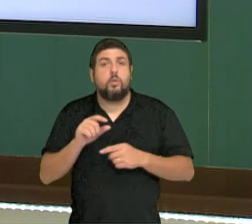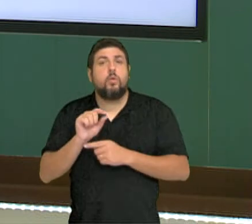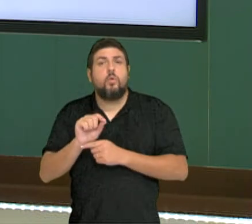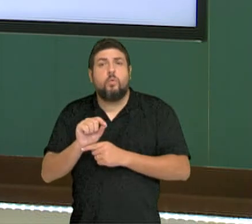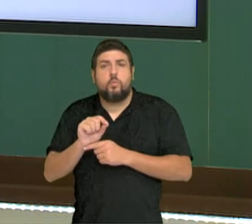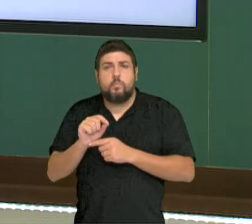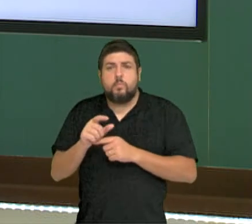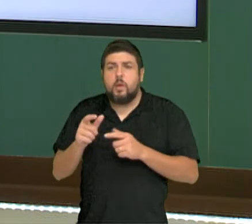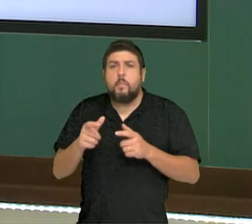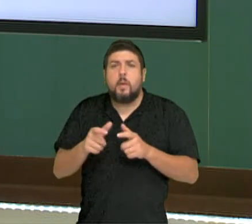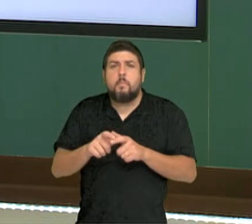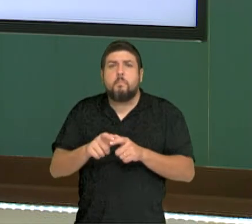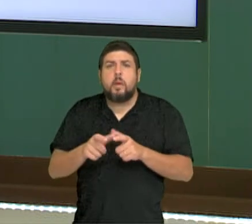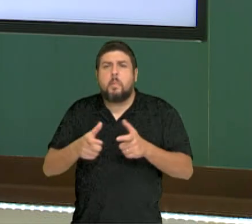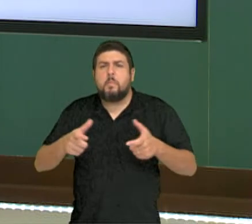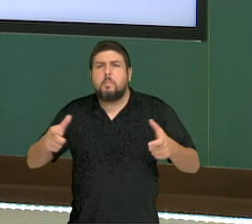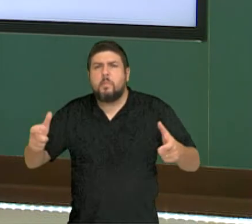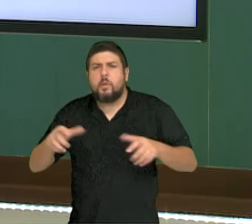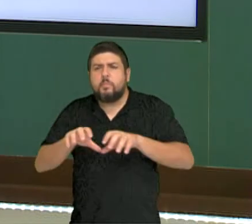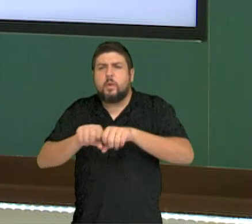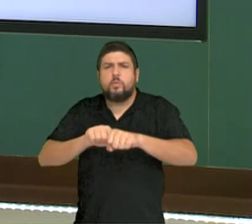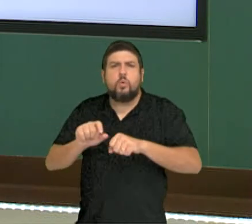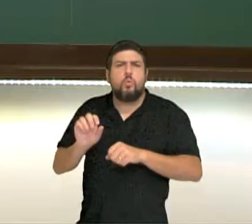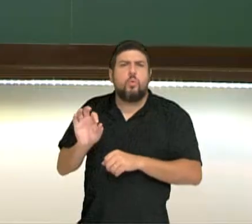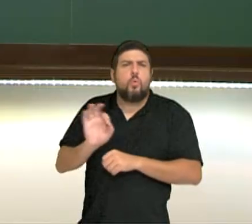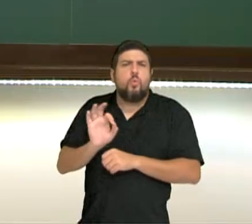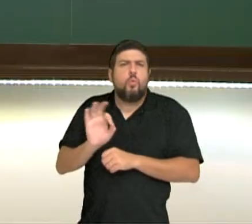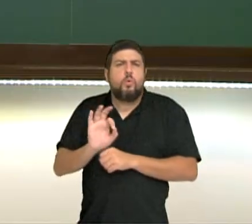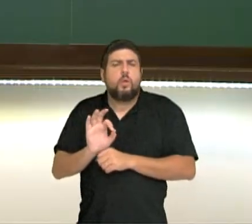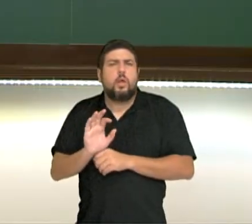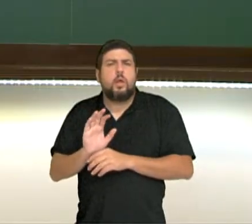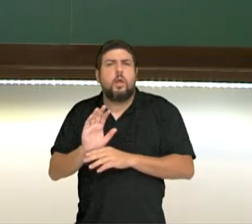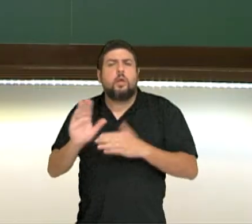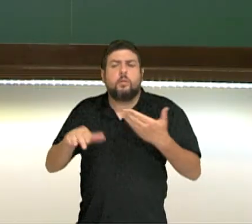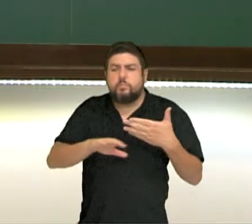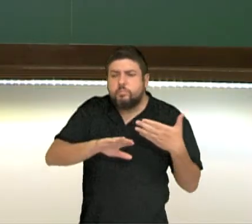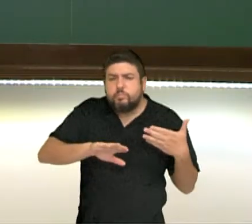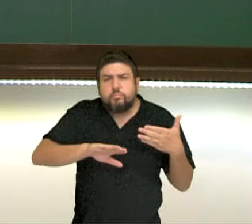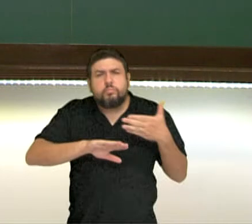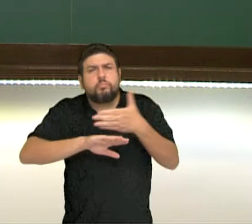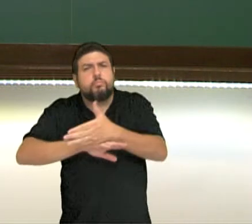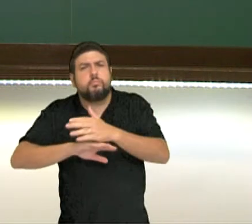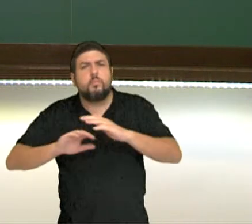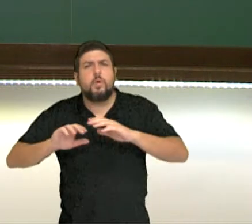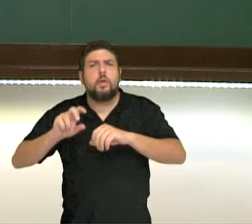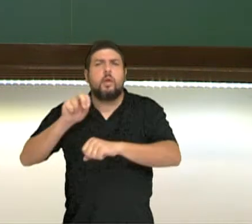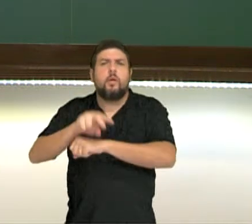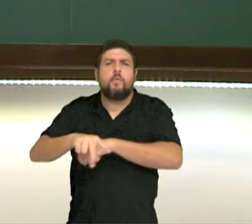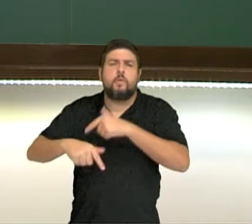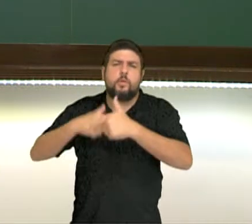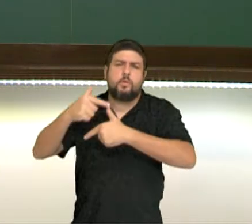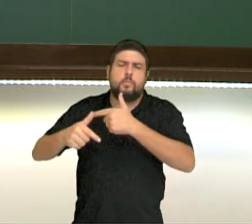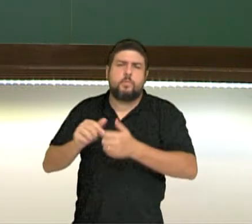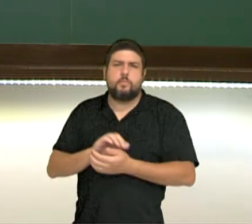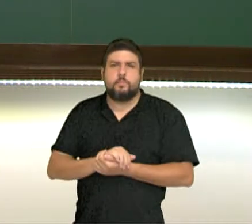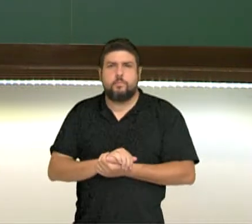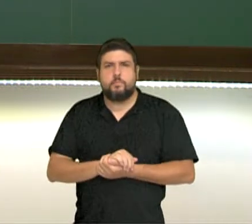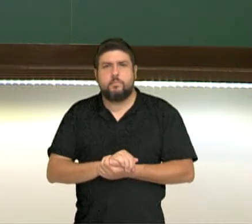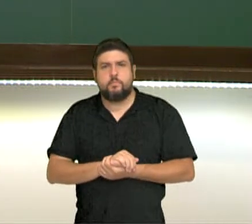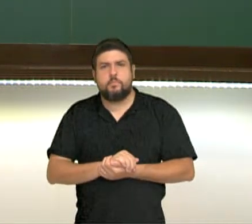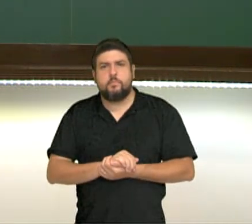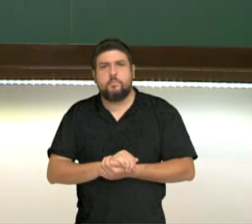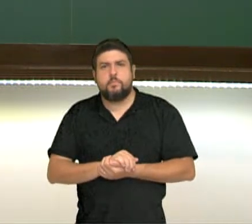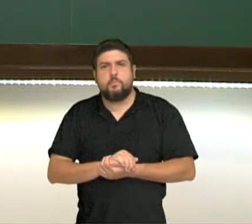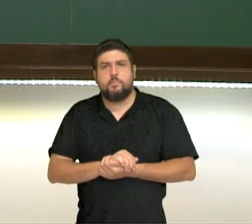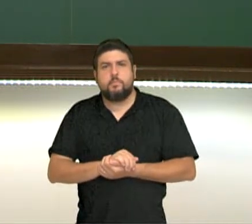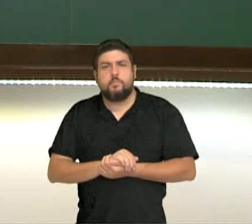desqualificada que ingressam anualmente no mercado de trabalho então a gente percebe e todos os professores devem falar isso para vocês pessoal